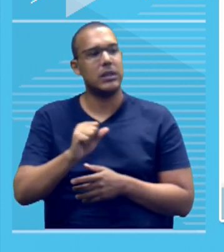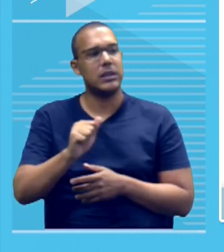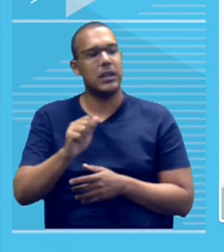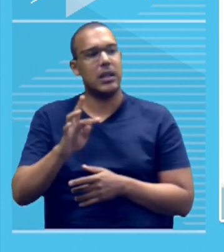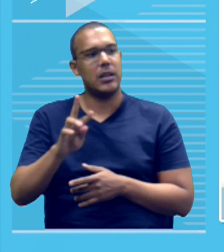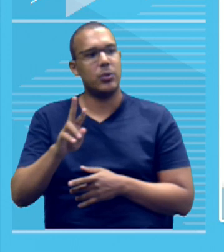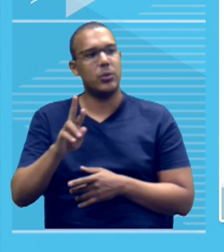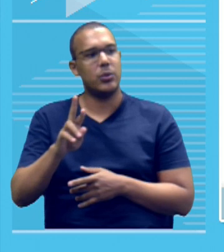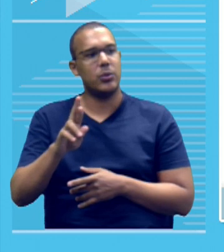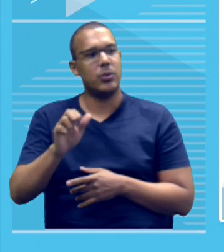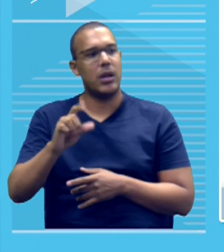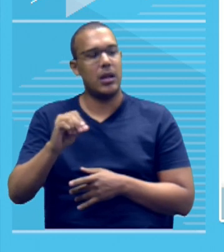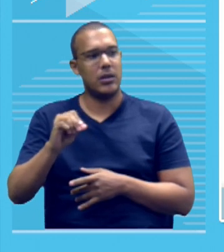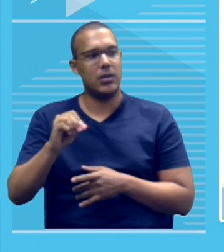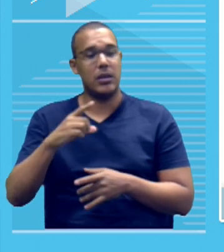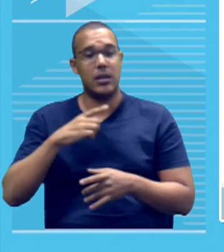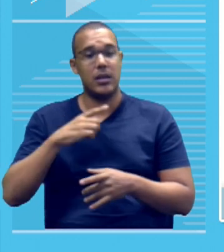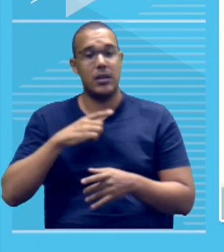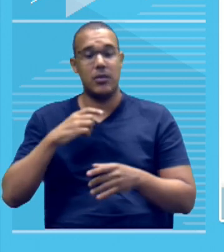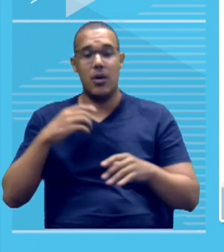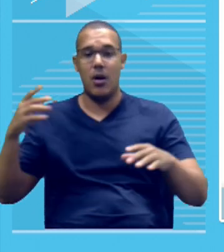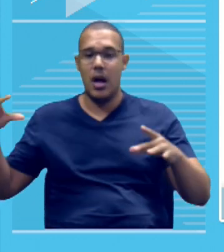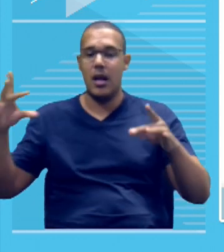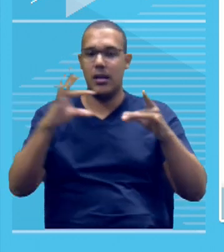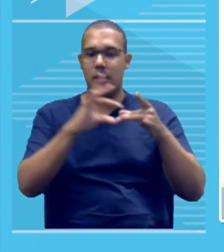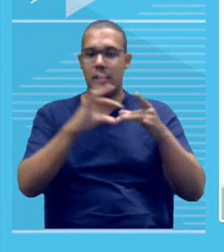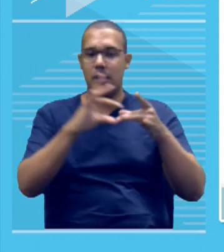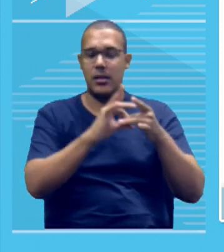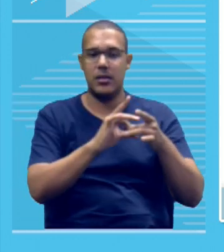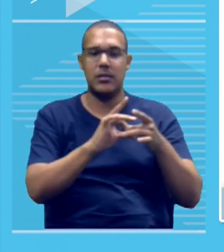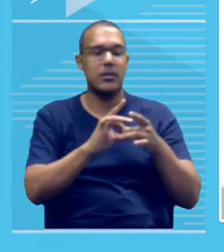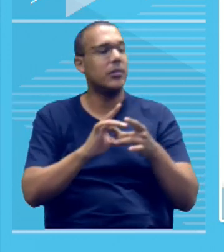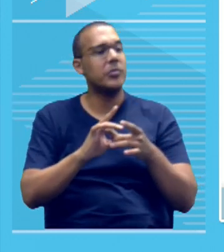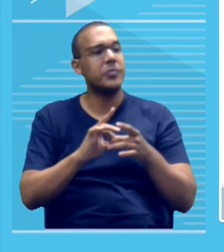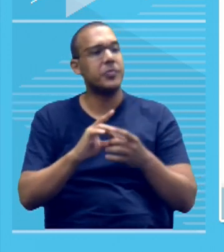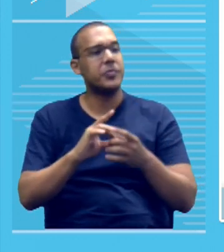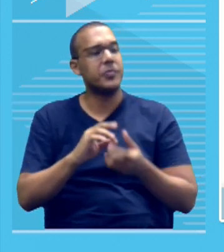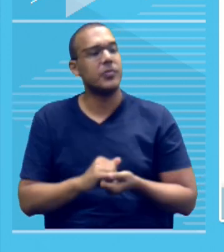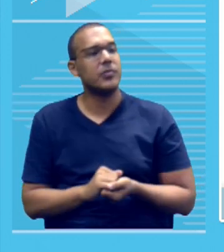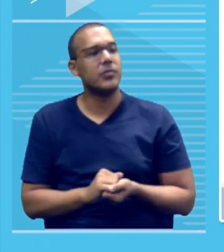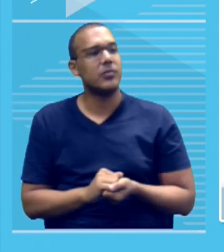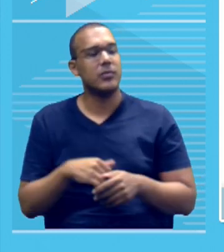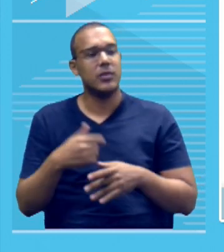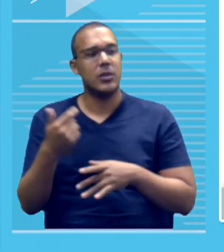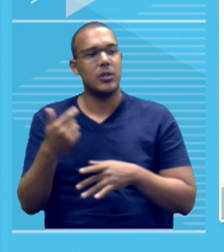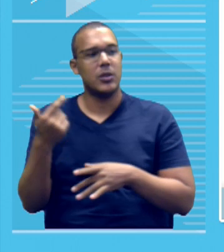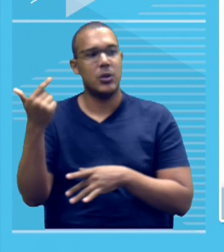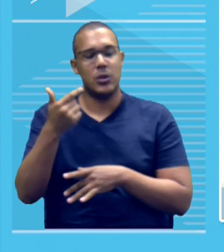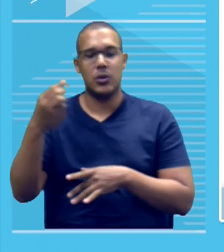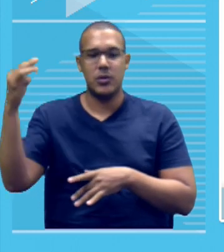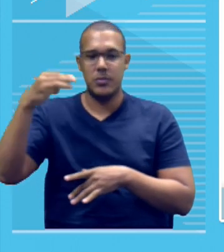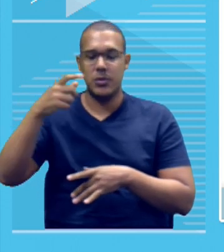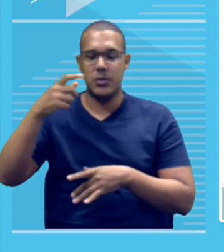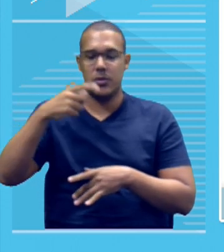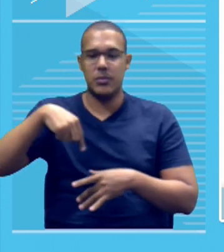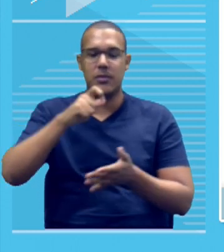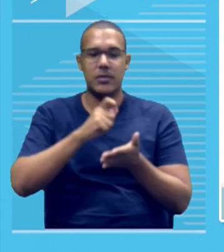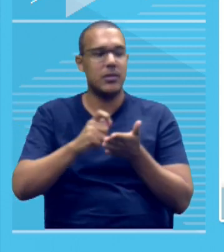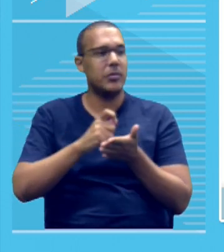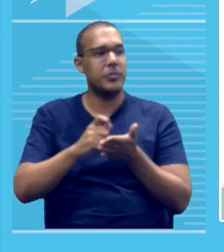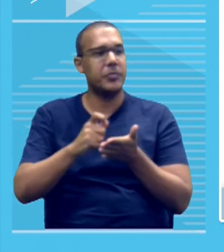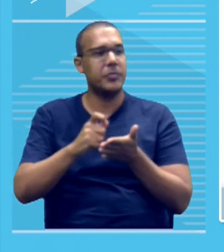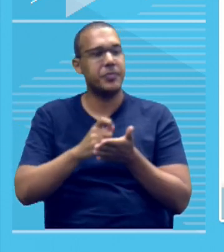apenas entrada de ligantes, apenas entrada de ligantes. Vamos colocar, então, 2 minutinhos para essa reação